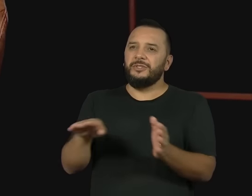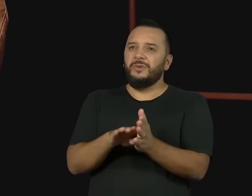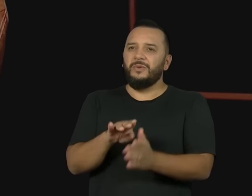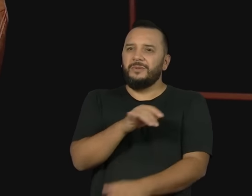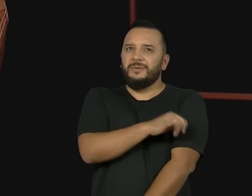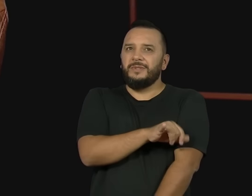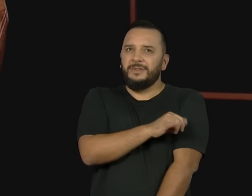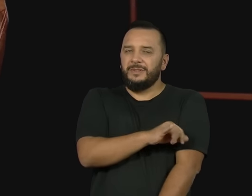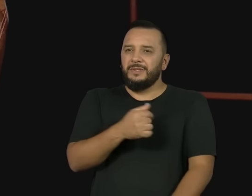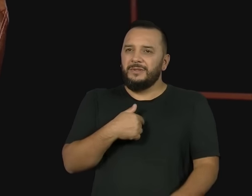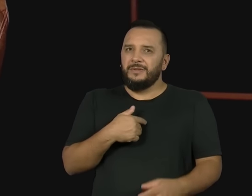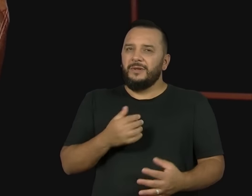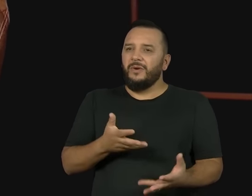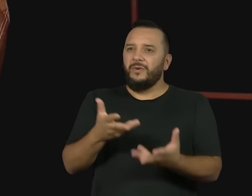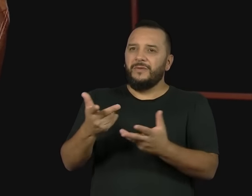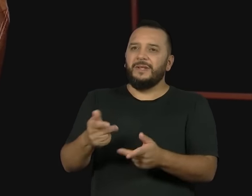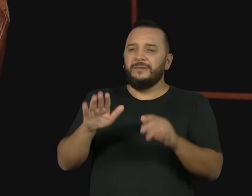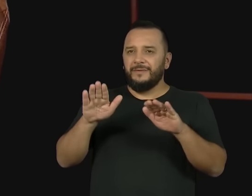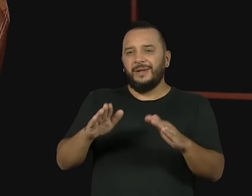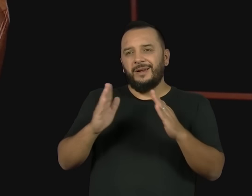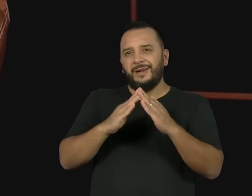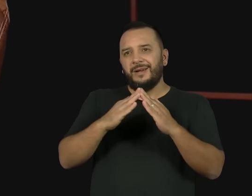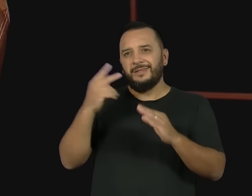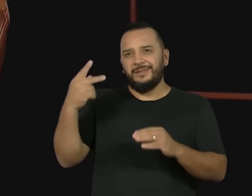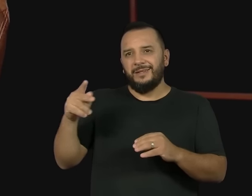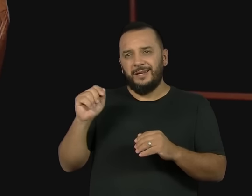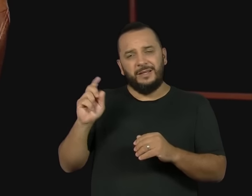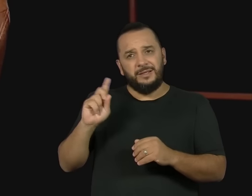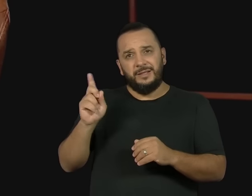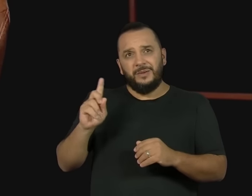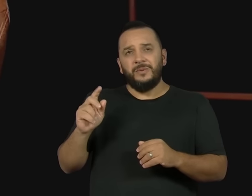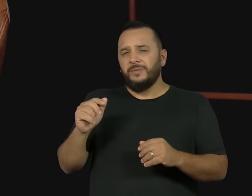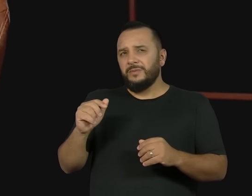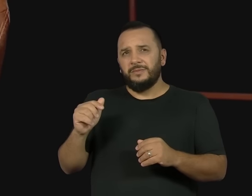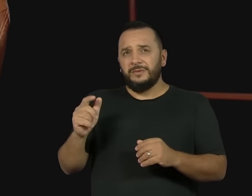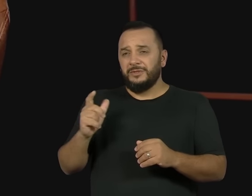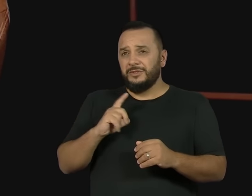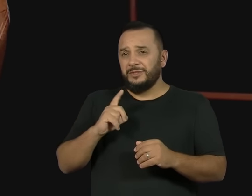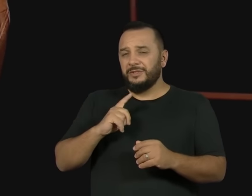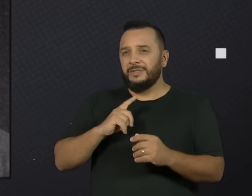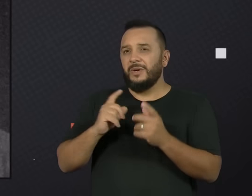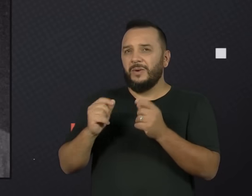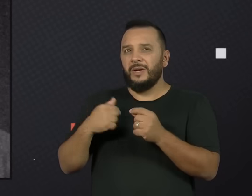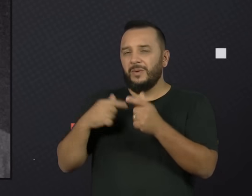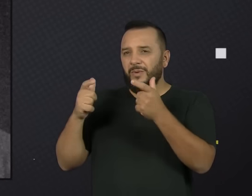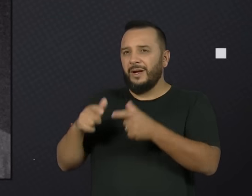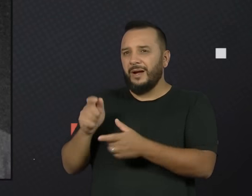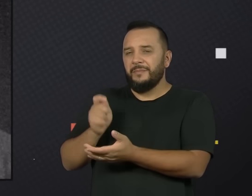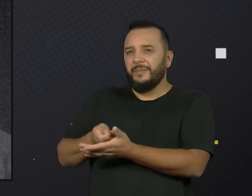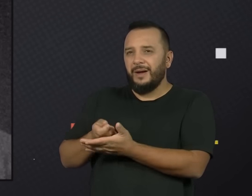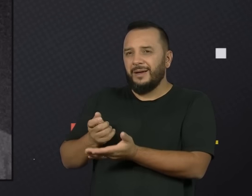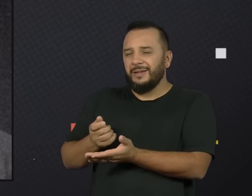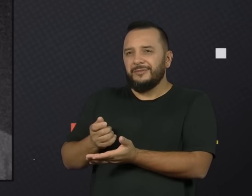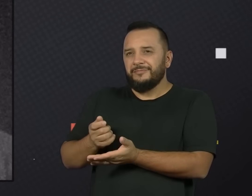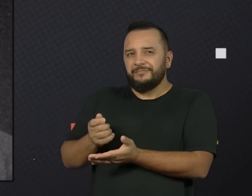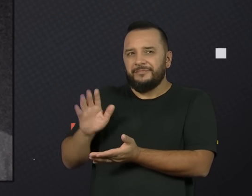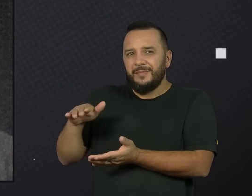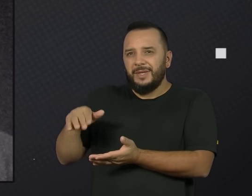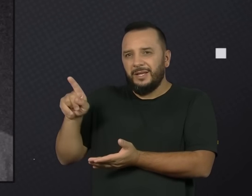e foi convidada para ficar lá, quer dizer, não na casa, a gente estava numa pensão em Laranjeiras. Nisso,